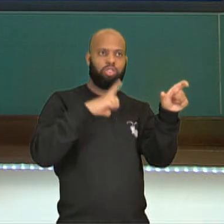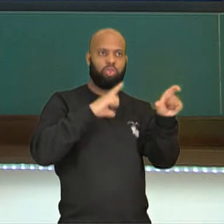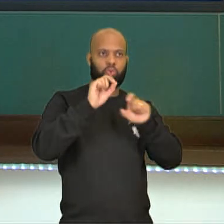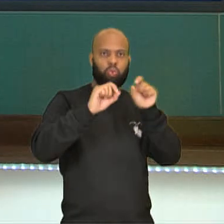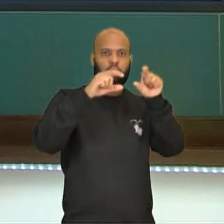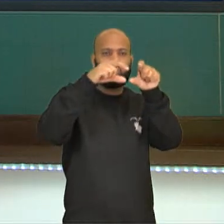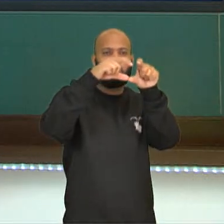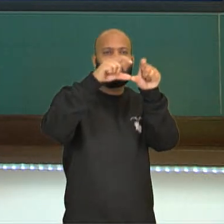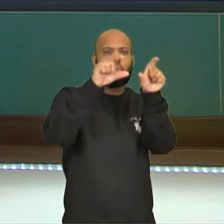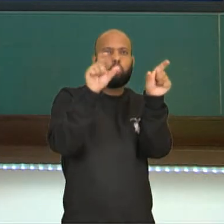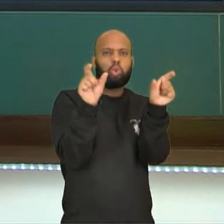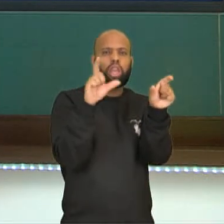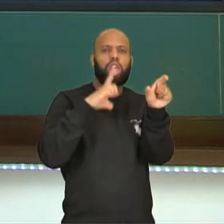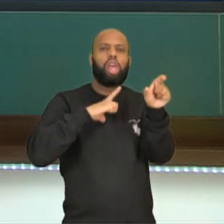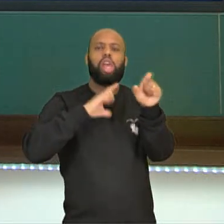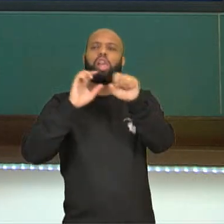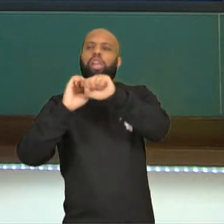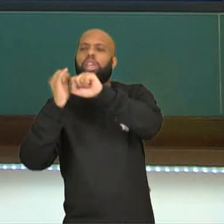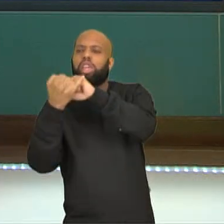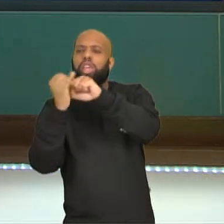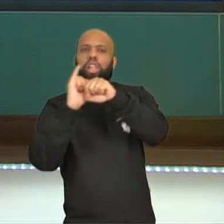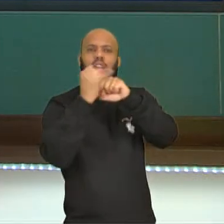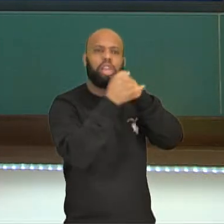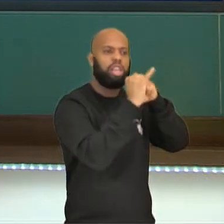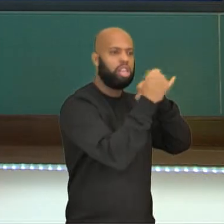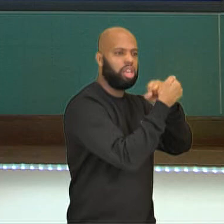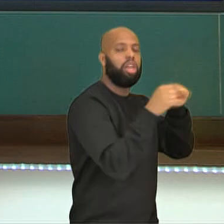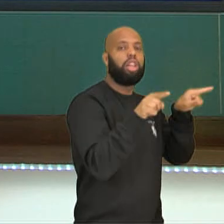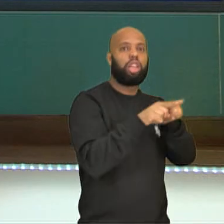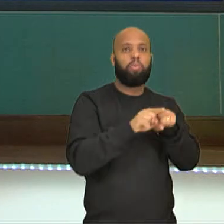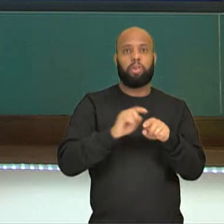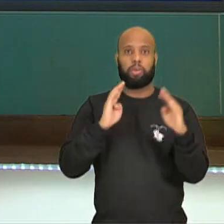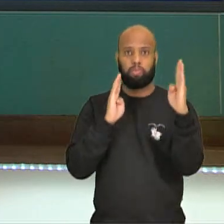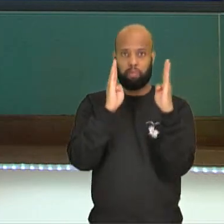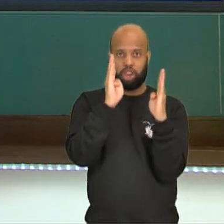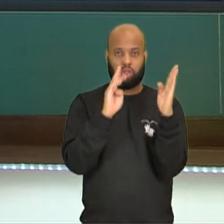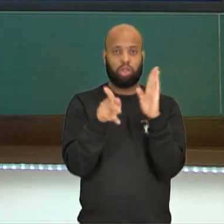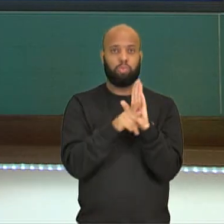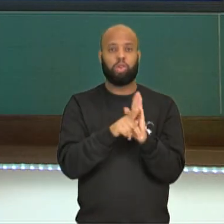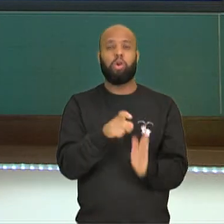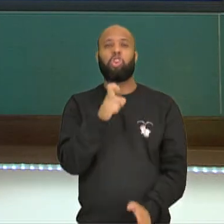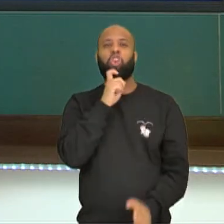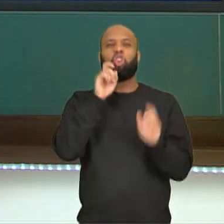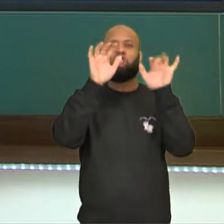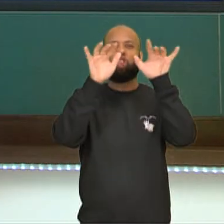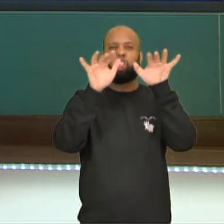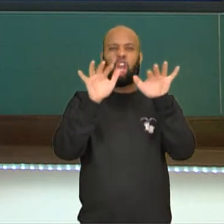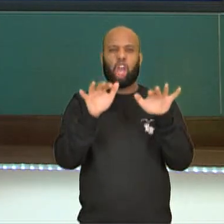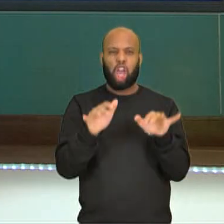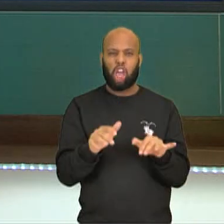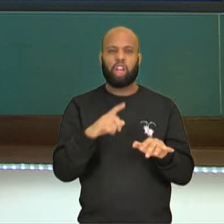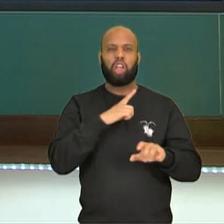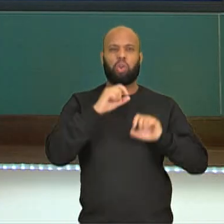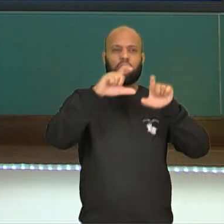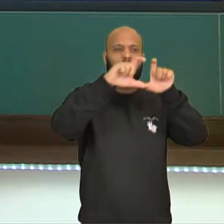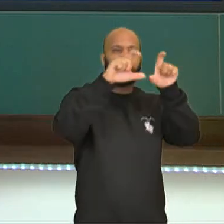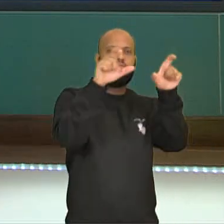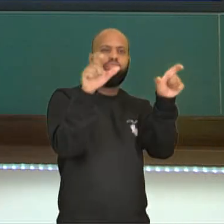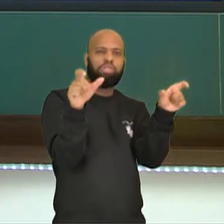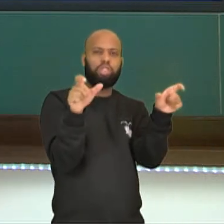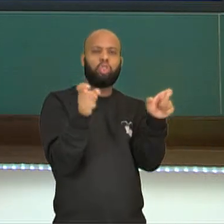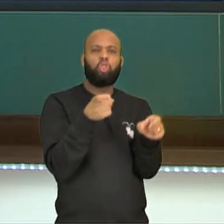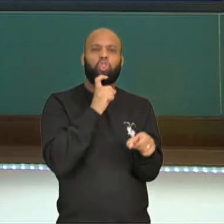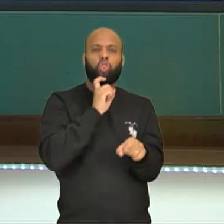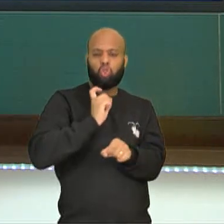terra, pequenas microilhas. Como também, por causa de ser o período glacial, a outra explicação é que faria um corredor de gelo, o mar congelaria